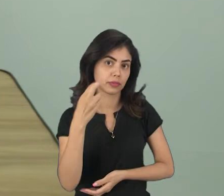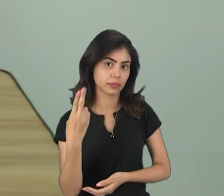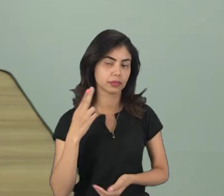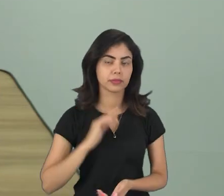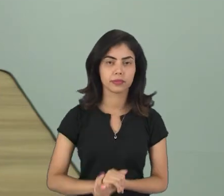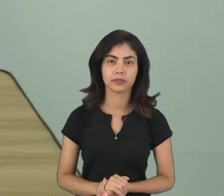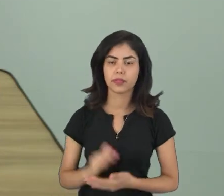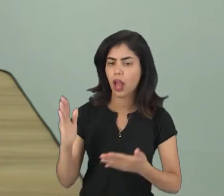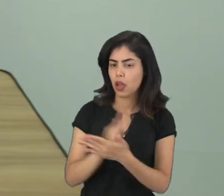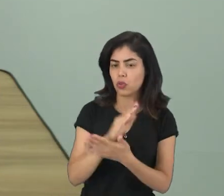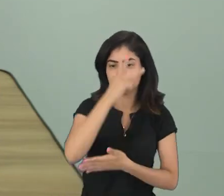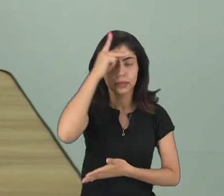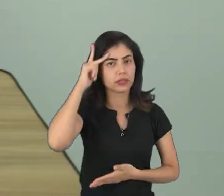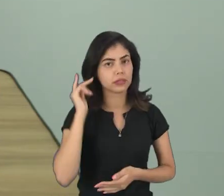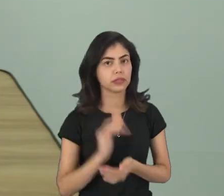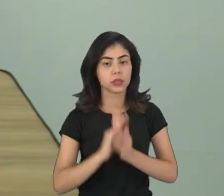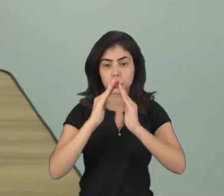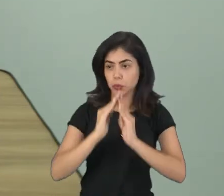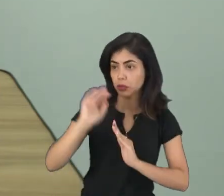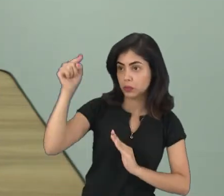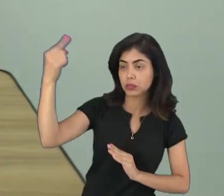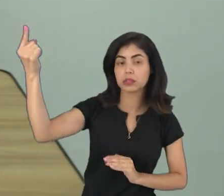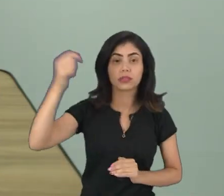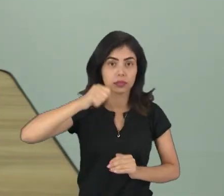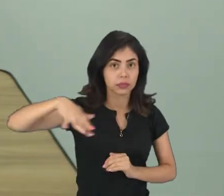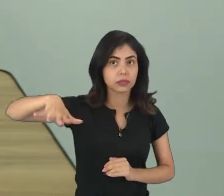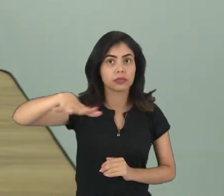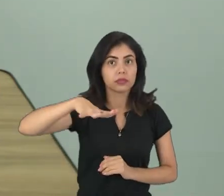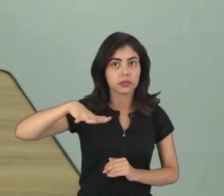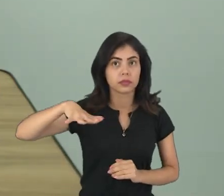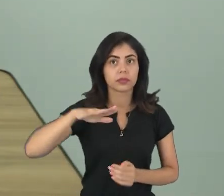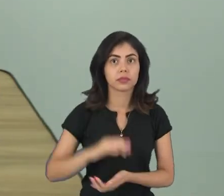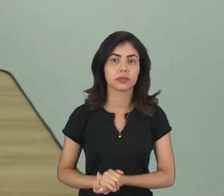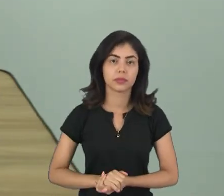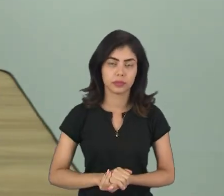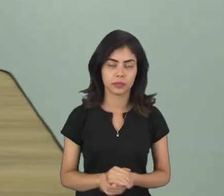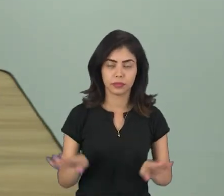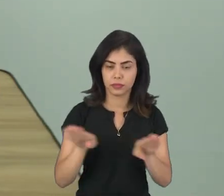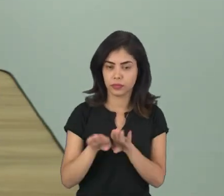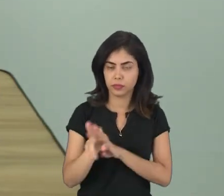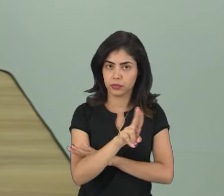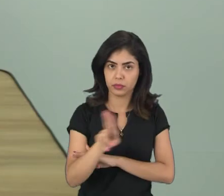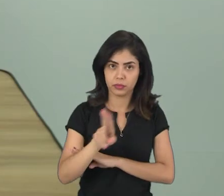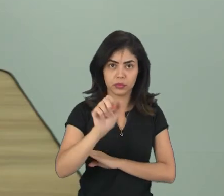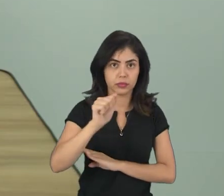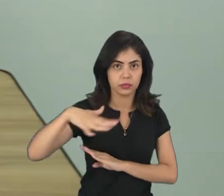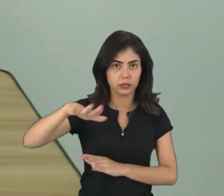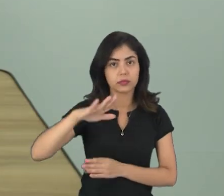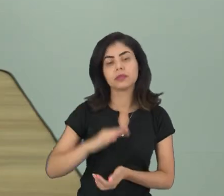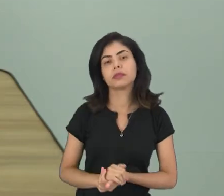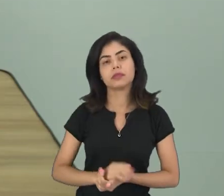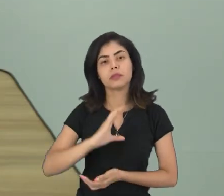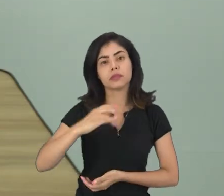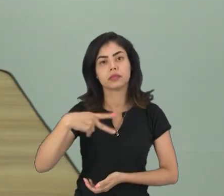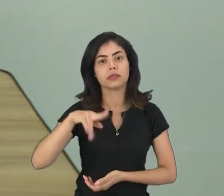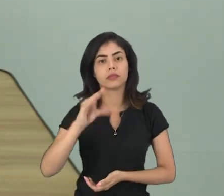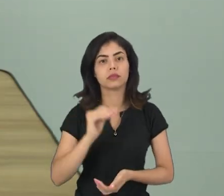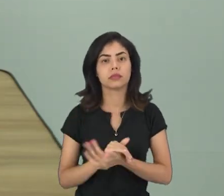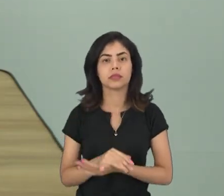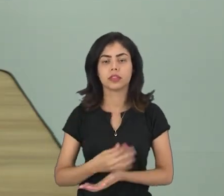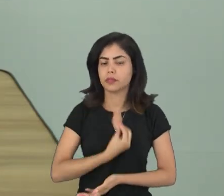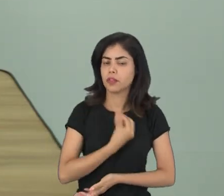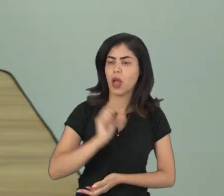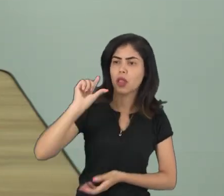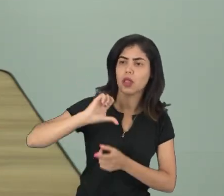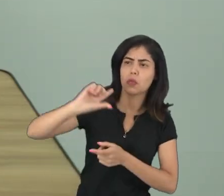seja, algumas pessoas que moravam no interior, na zona rural, que também chamamos de campo, que viviam bem longe